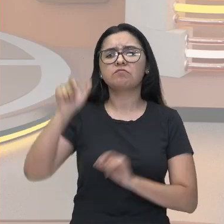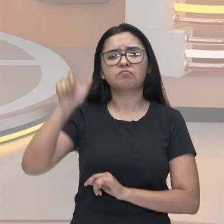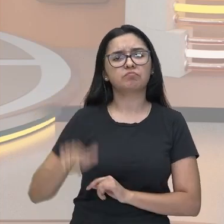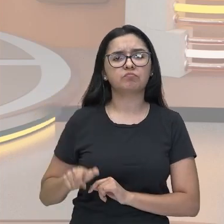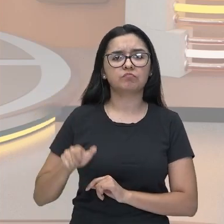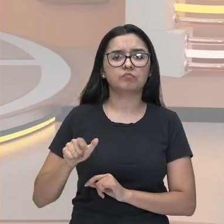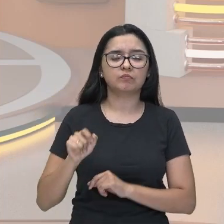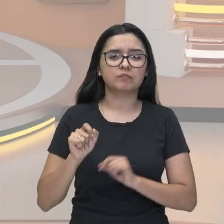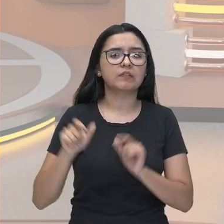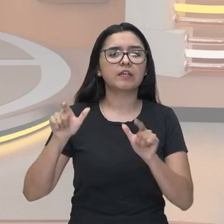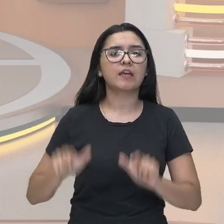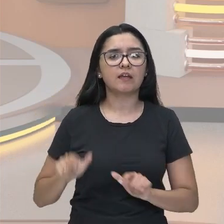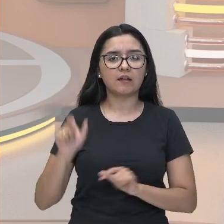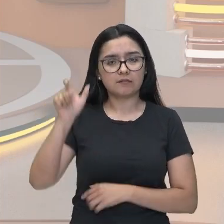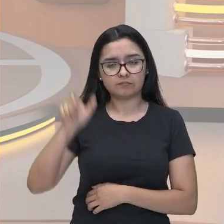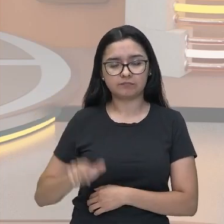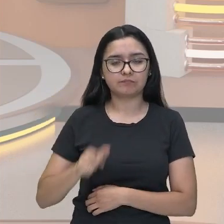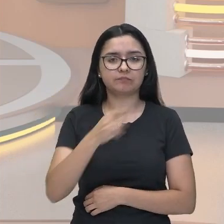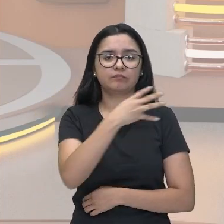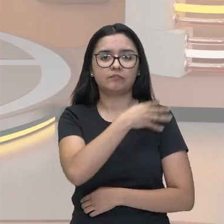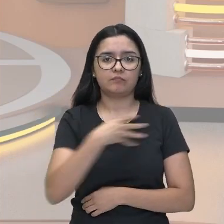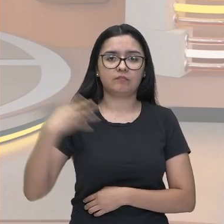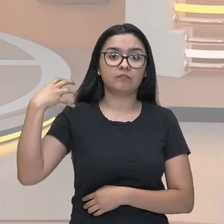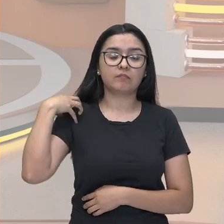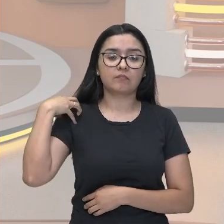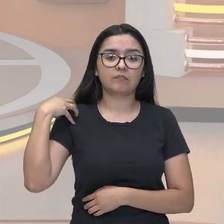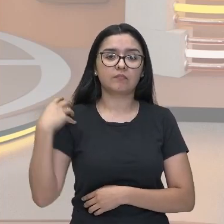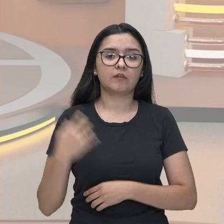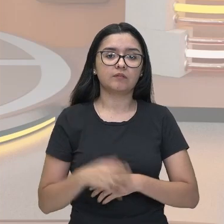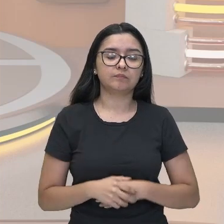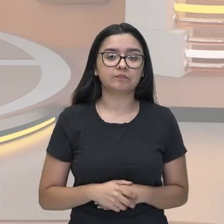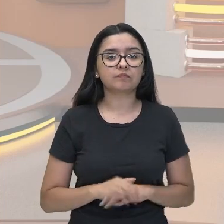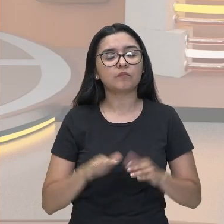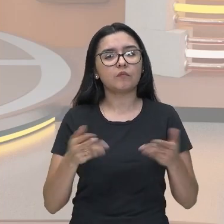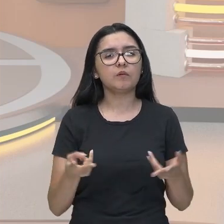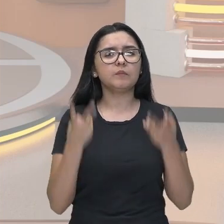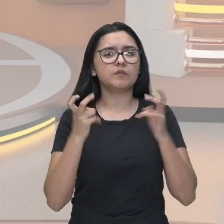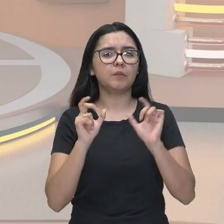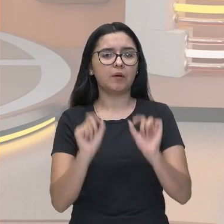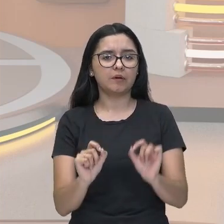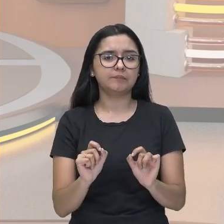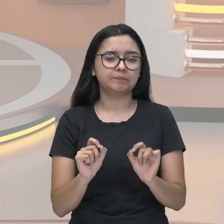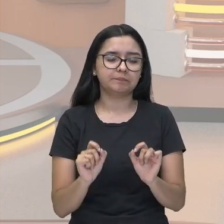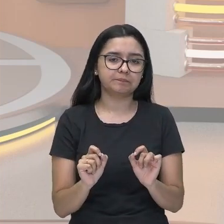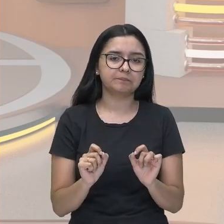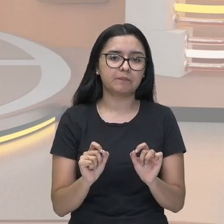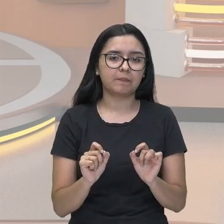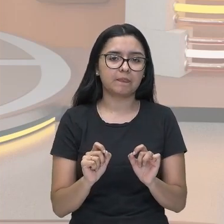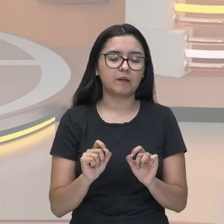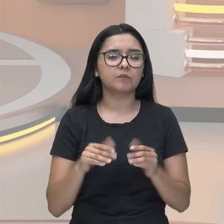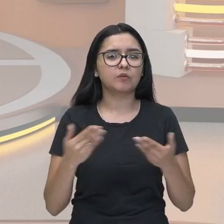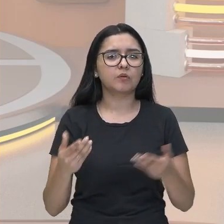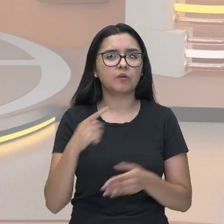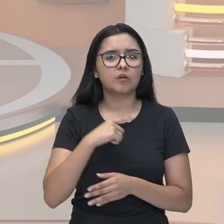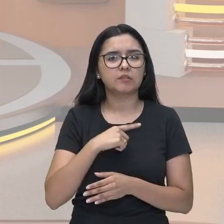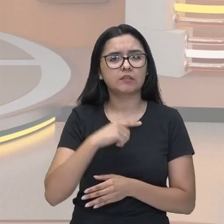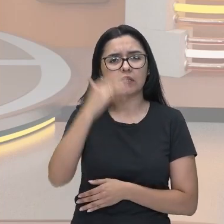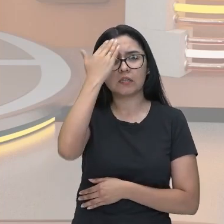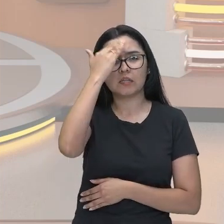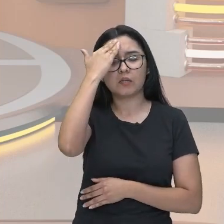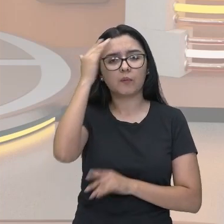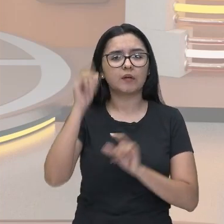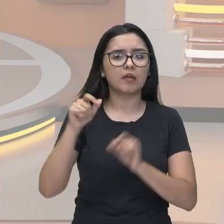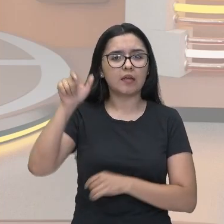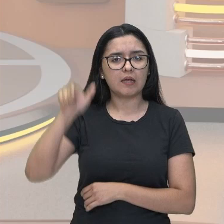então Aristóteles? Nós podemos então aqui perceber um pouco aqui, só para a gente situar, né, que ele foi